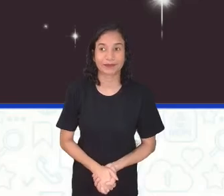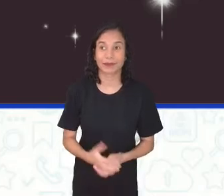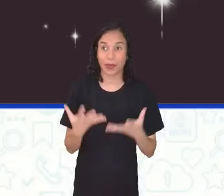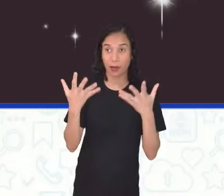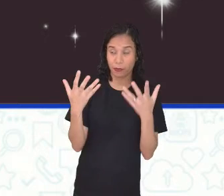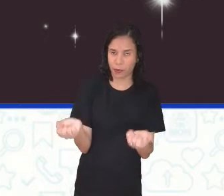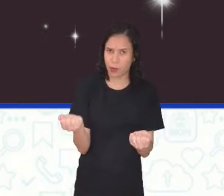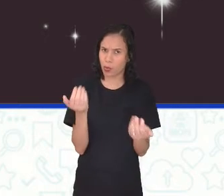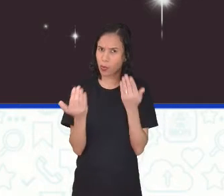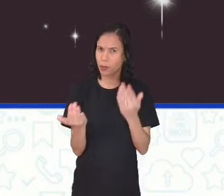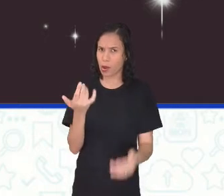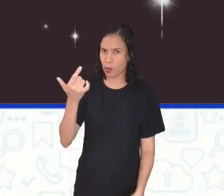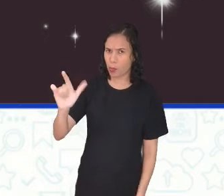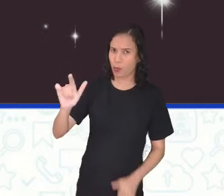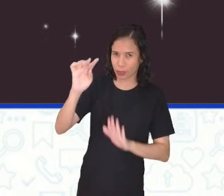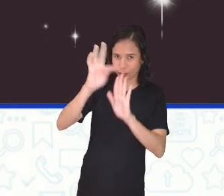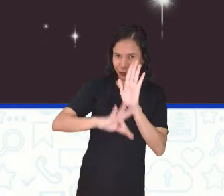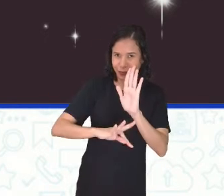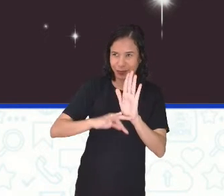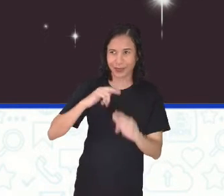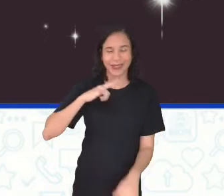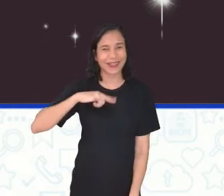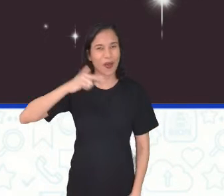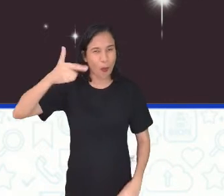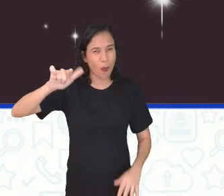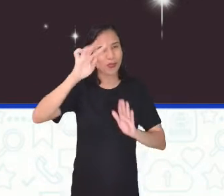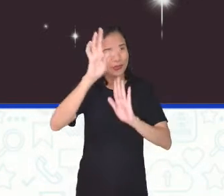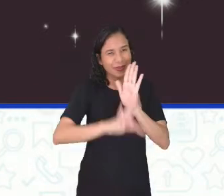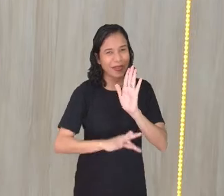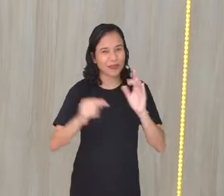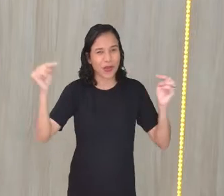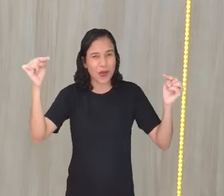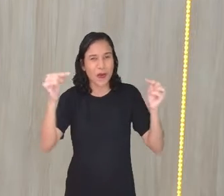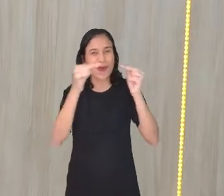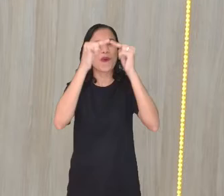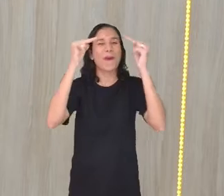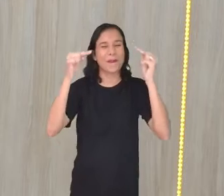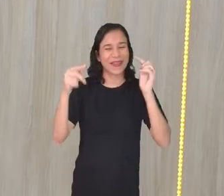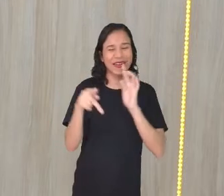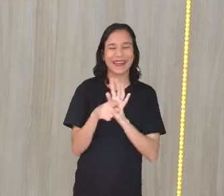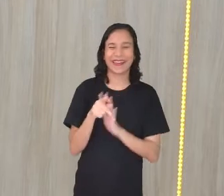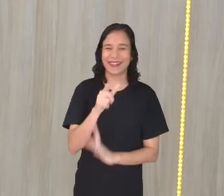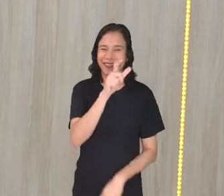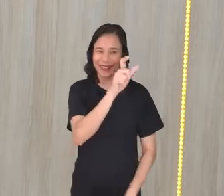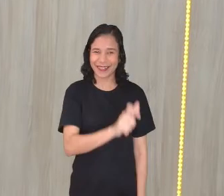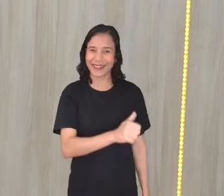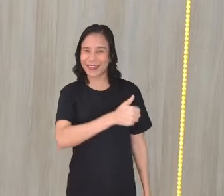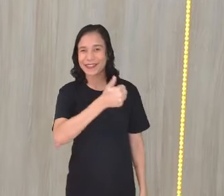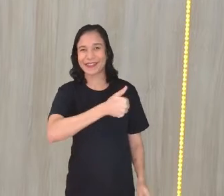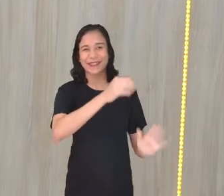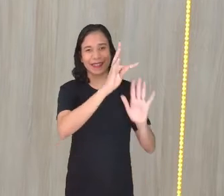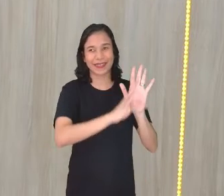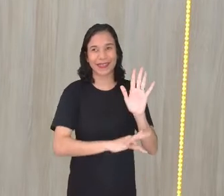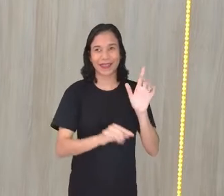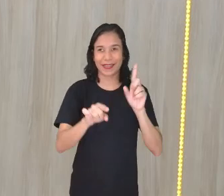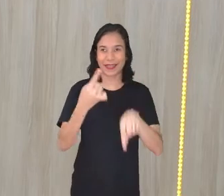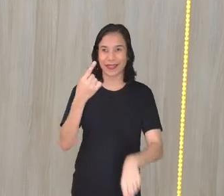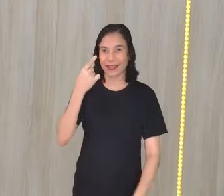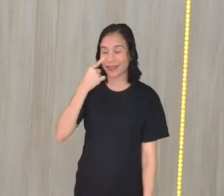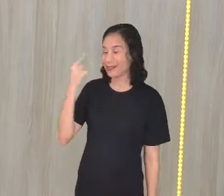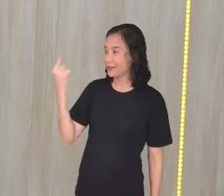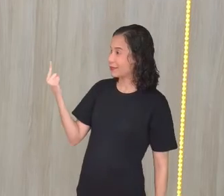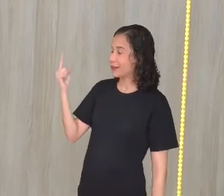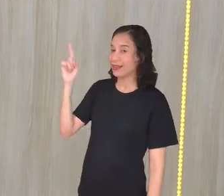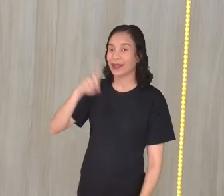Vamos comparar com outro texto? Eu trouxe um outro texto aqui que eu tenho certeza que faz total sentido com o texto de Drummond, para dizer o contrário, que é